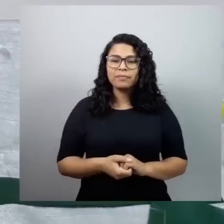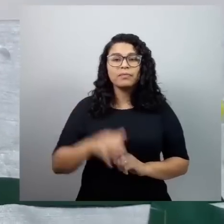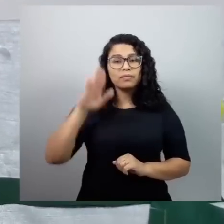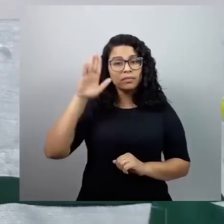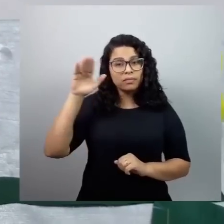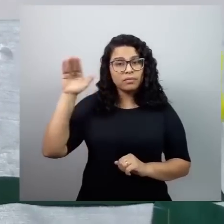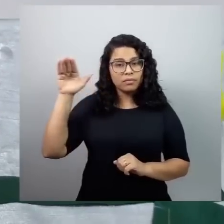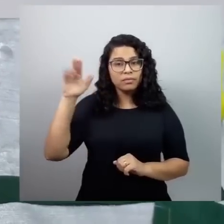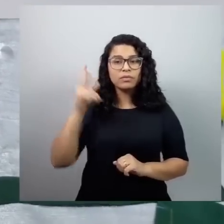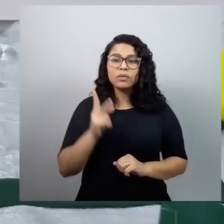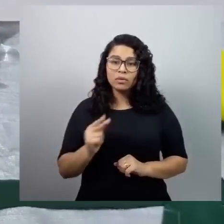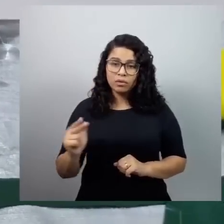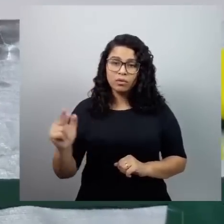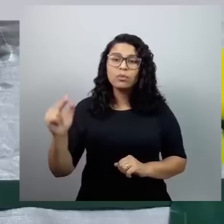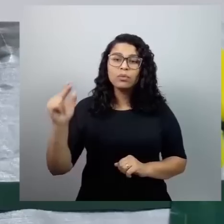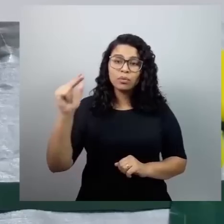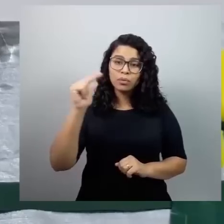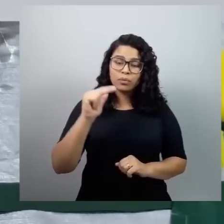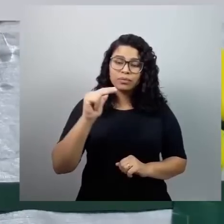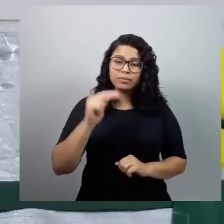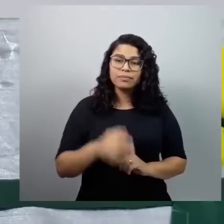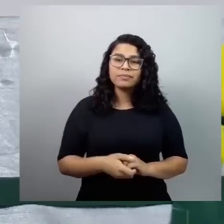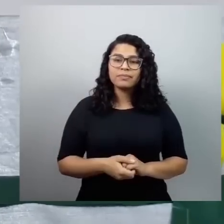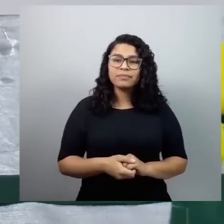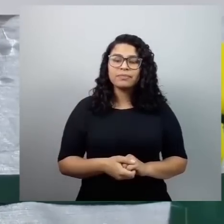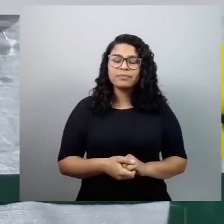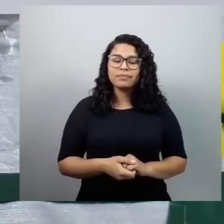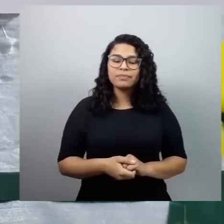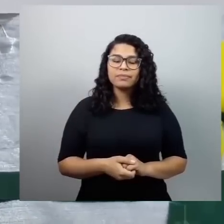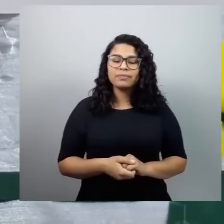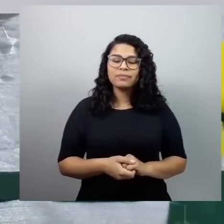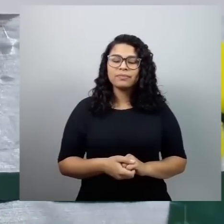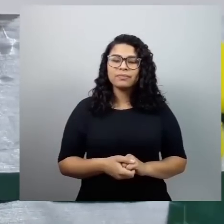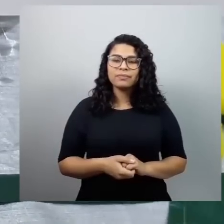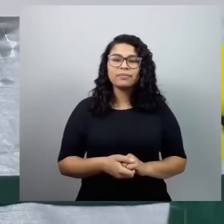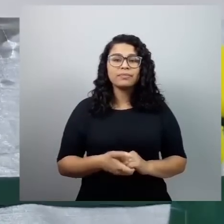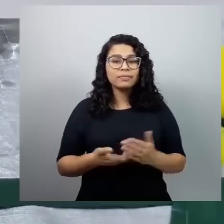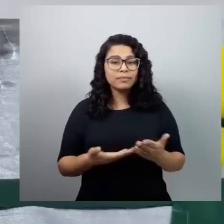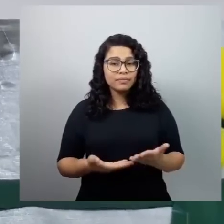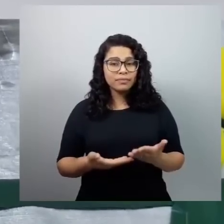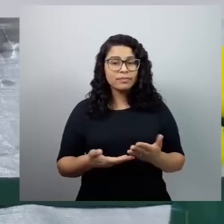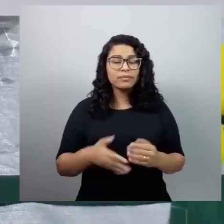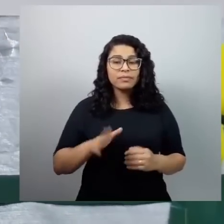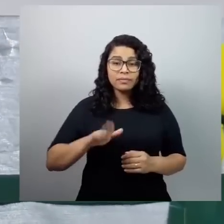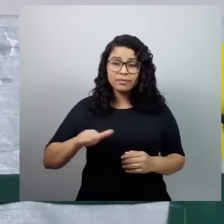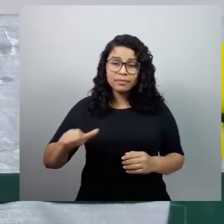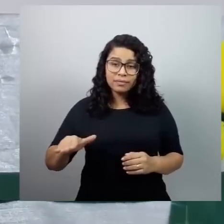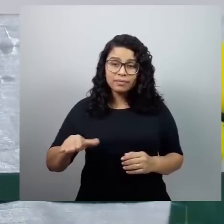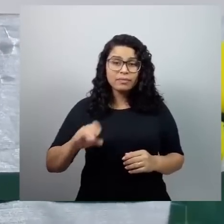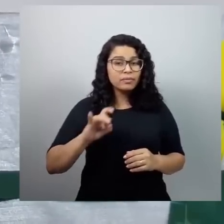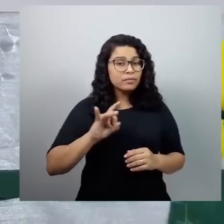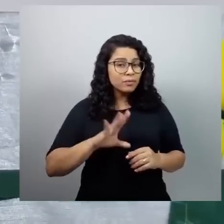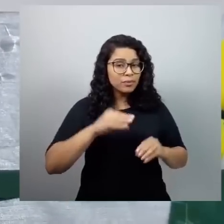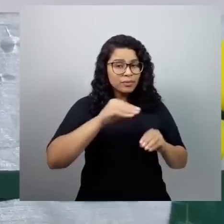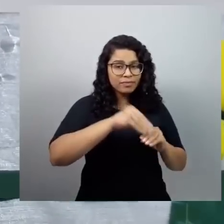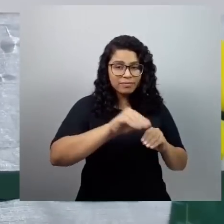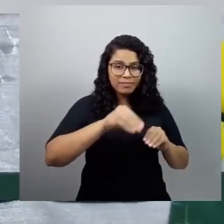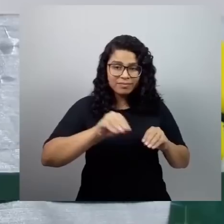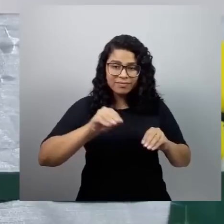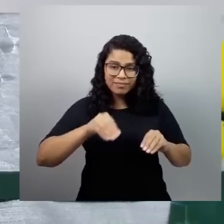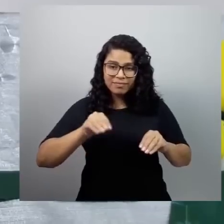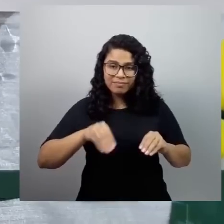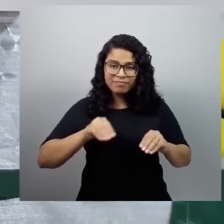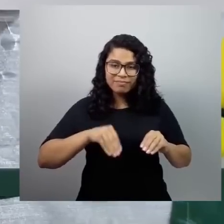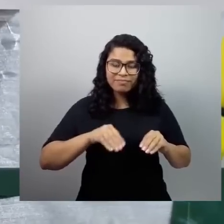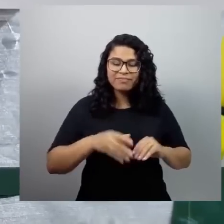Então, o adulto pode recortar isso para a criança e colocar sobre o sulfite e dá para a